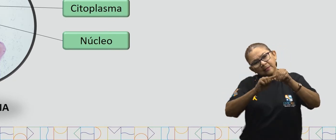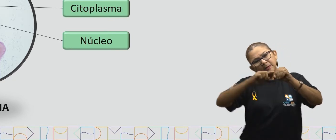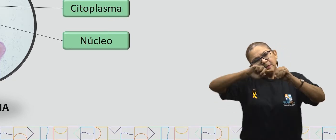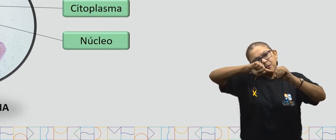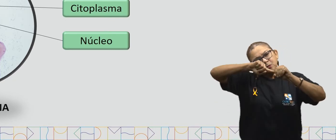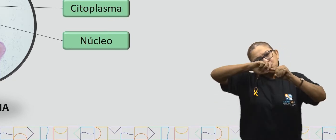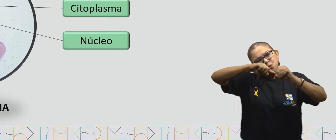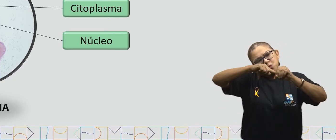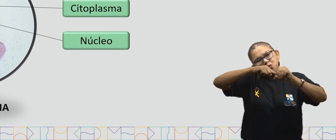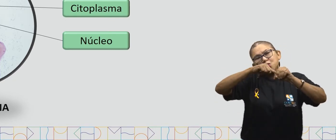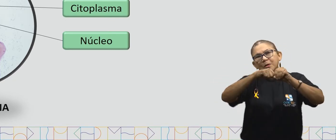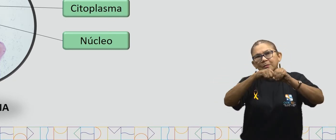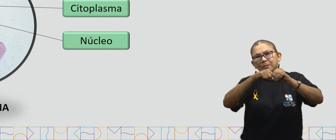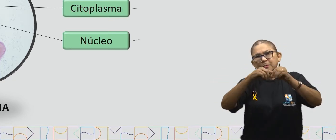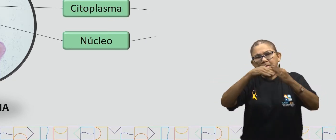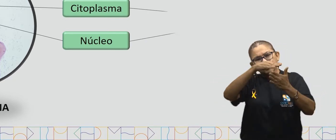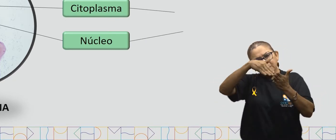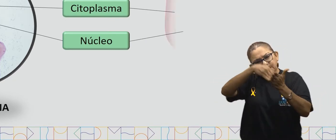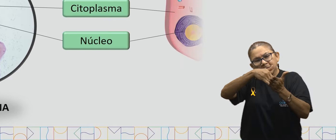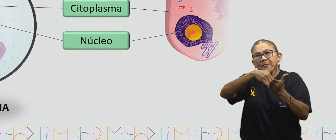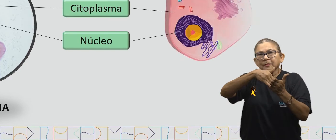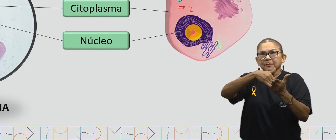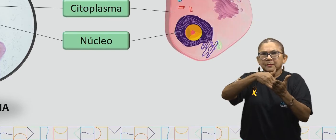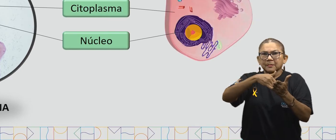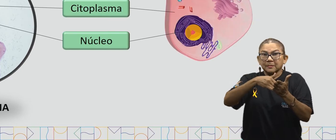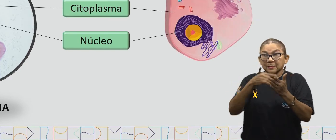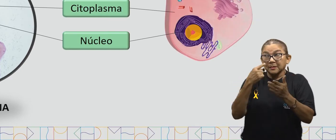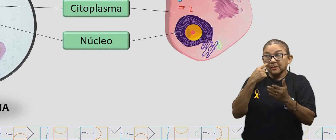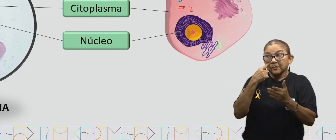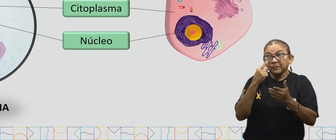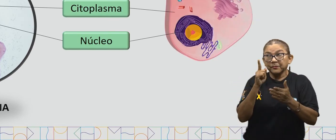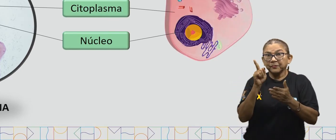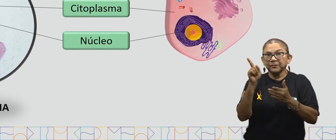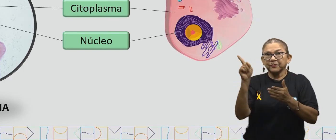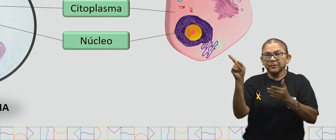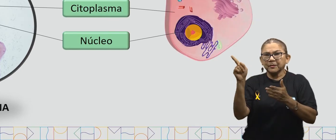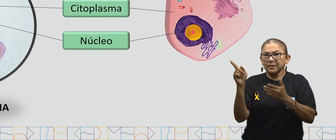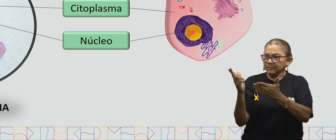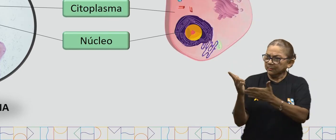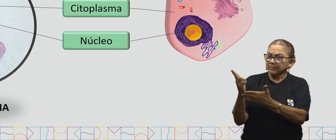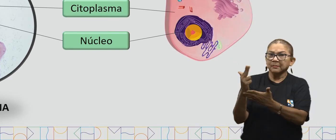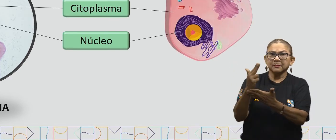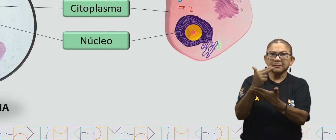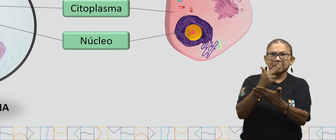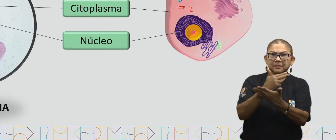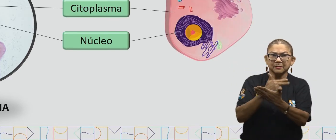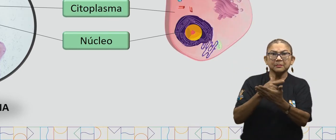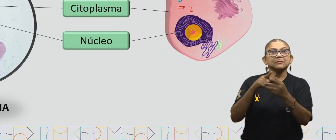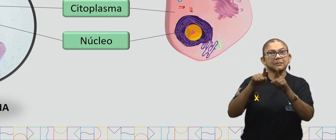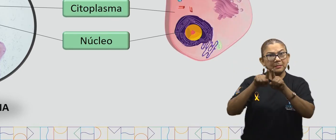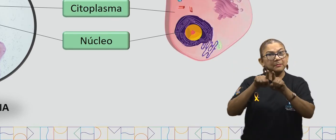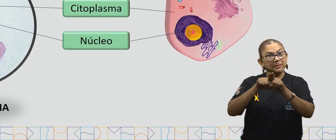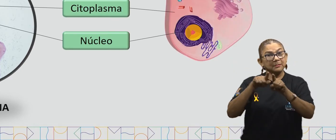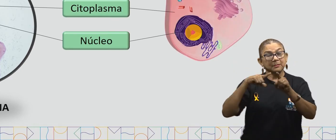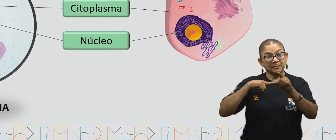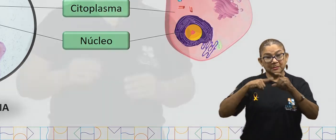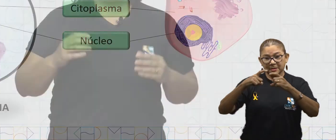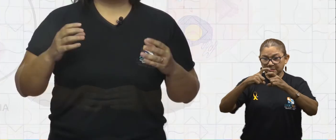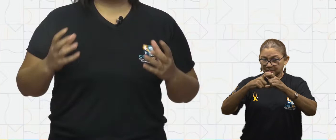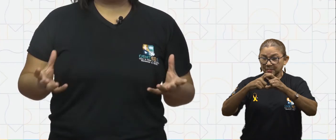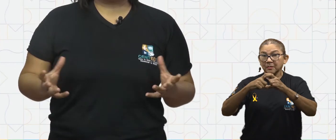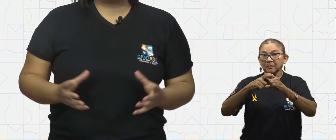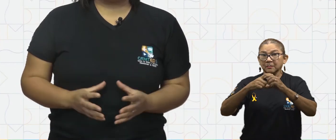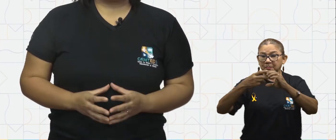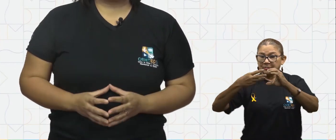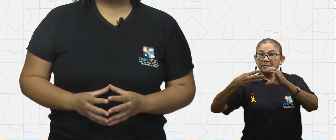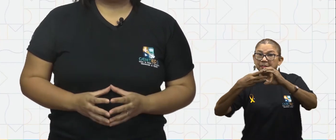e núcleo. Observe a comparação com o desenho de uma célula, que também tem essas mesmas partes.